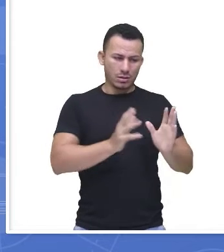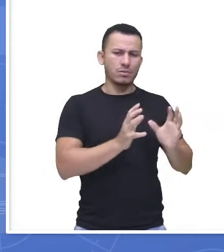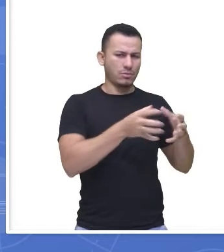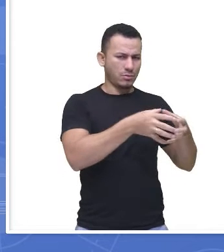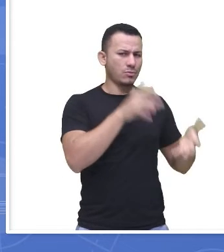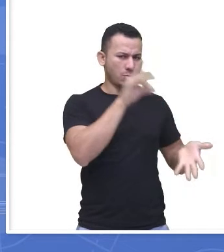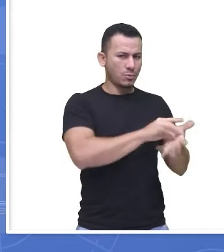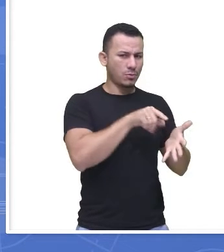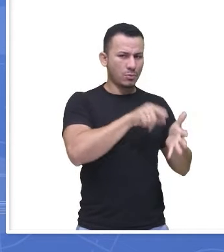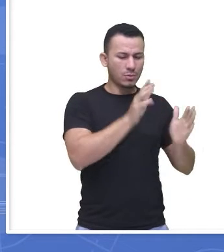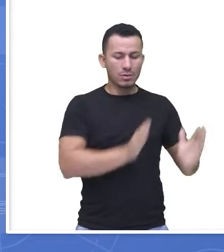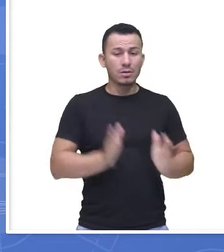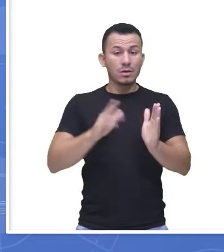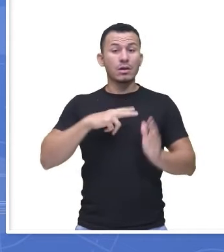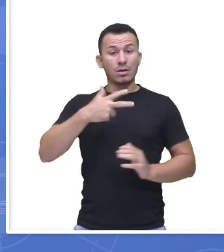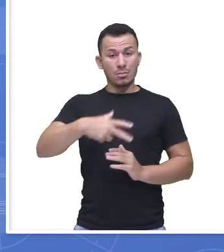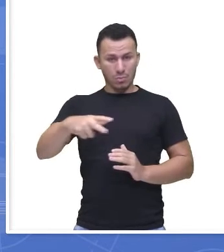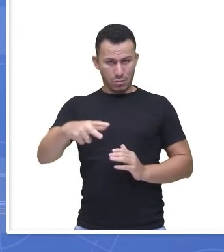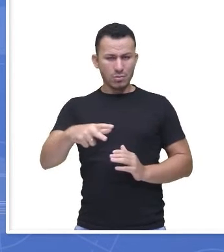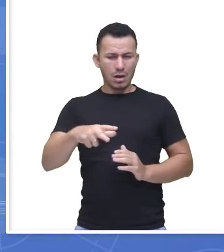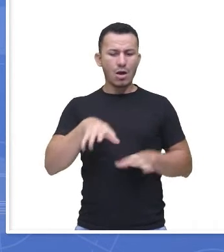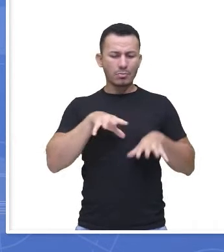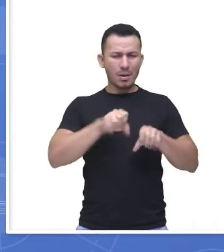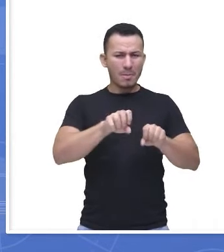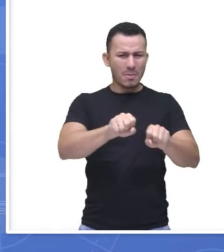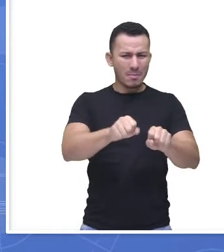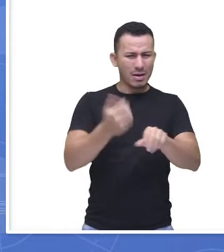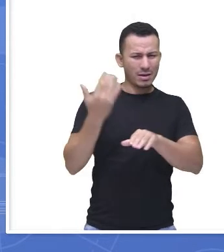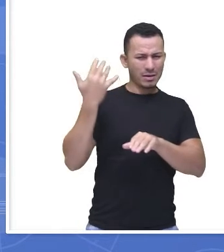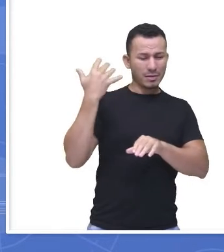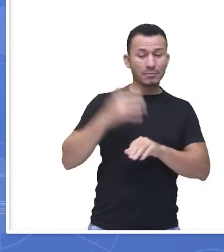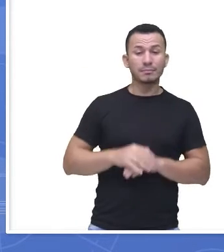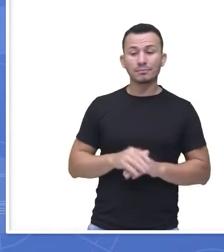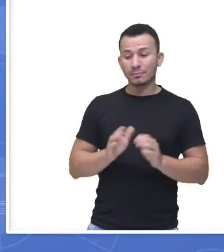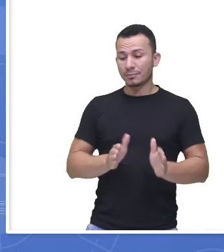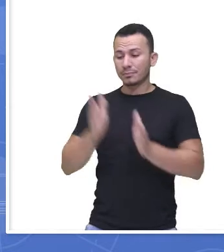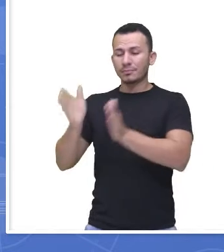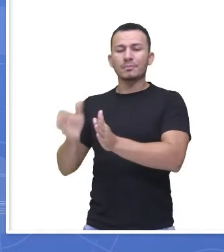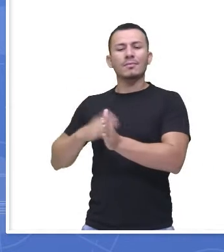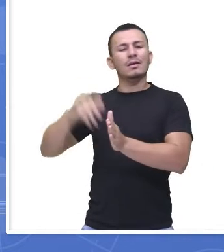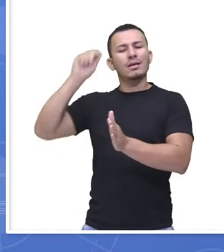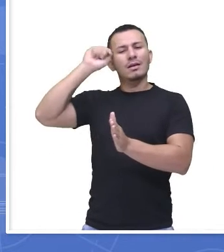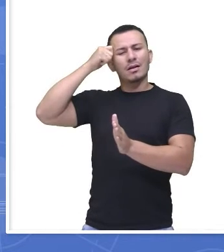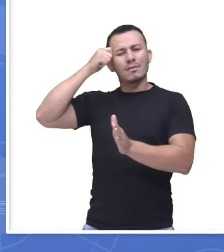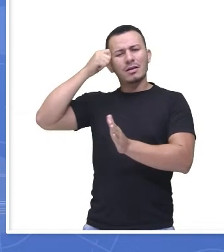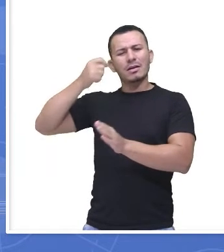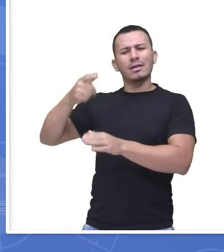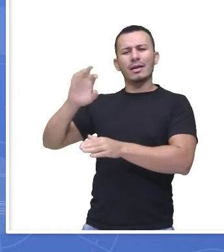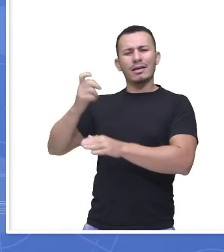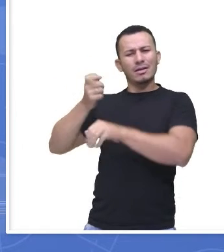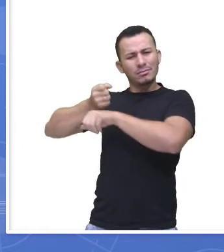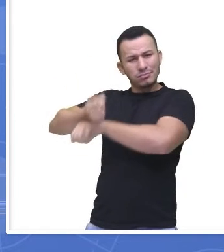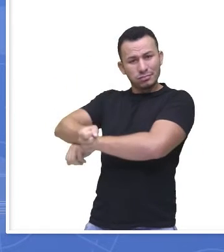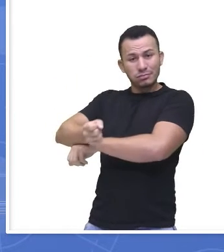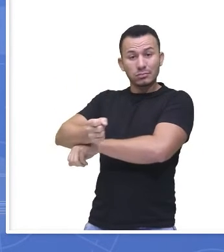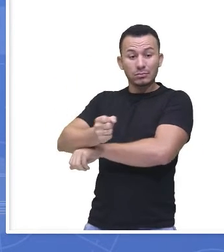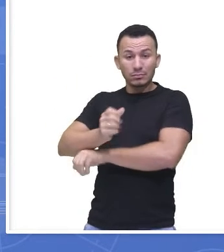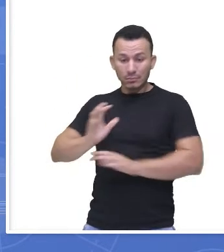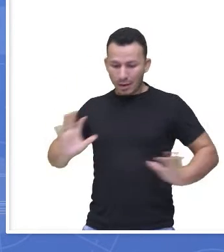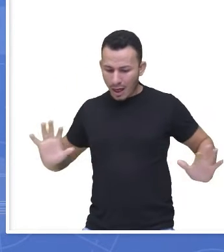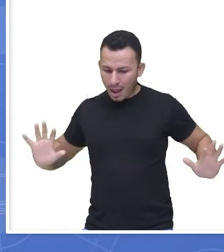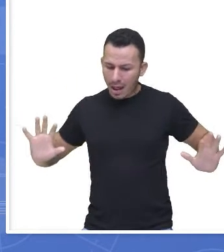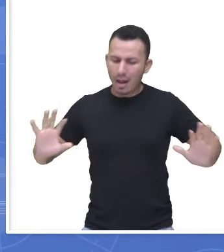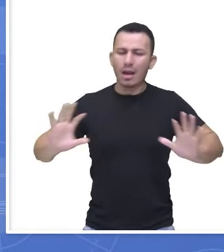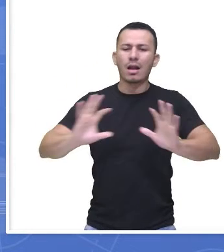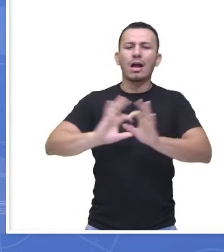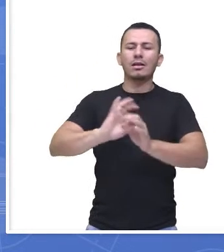originários, os portugueses, que são os colonizadores, e os africanos escravizados, contribuíram na formação